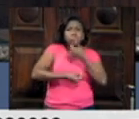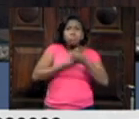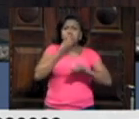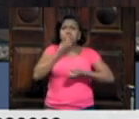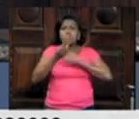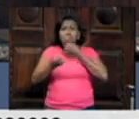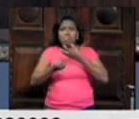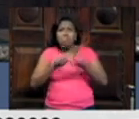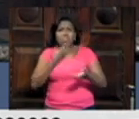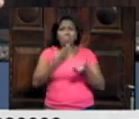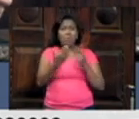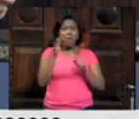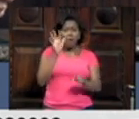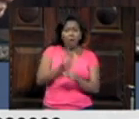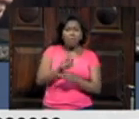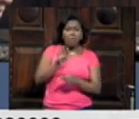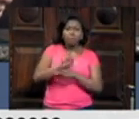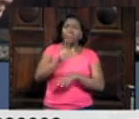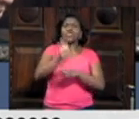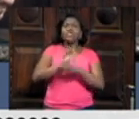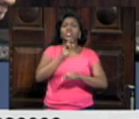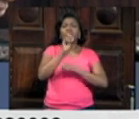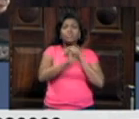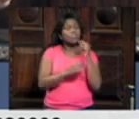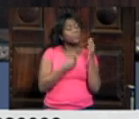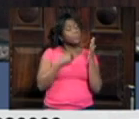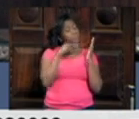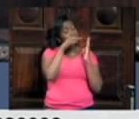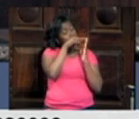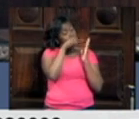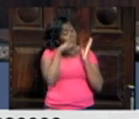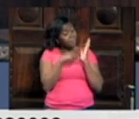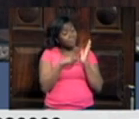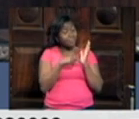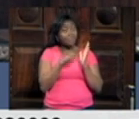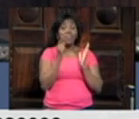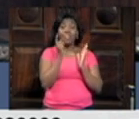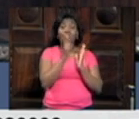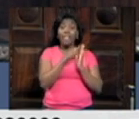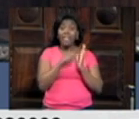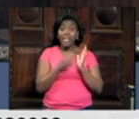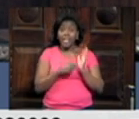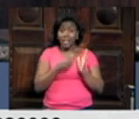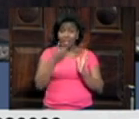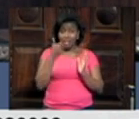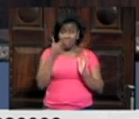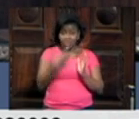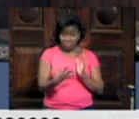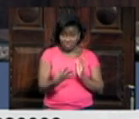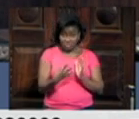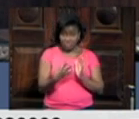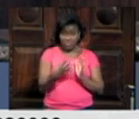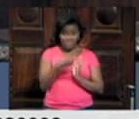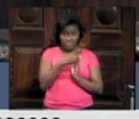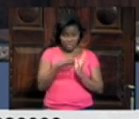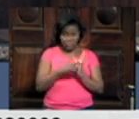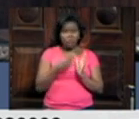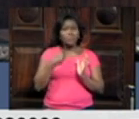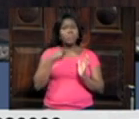benefícios para o Estado do Rio de Janeiro. Então, esses 14 decretos, e eu